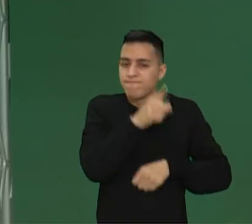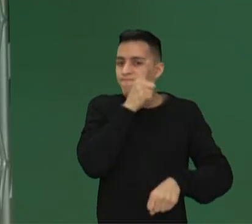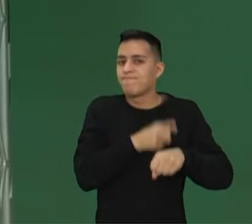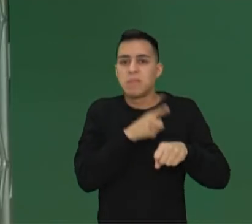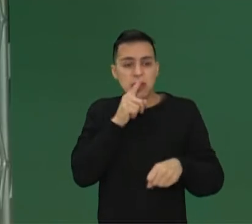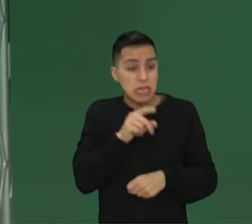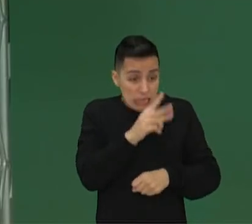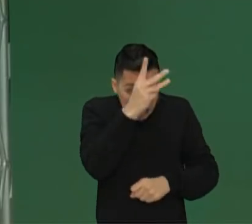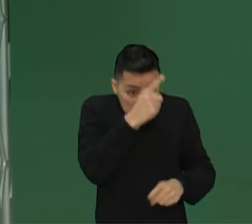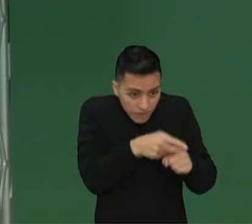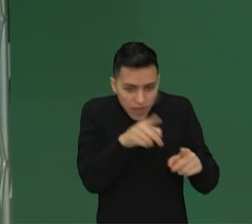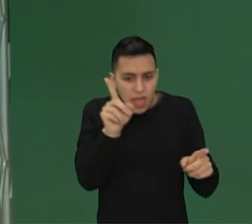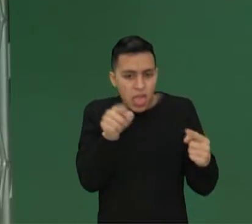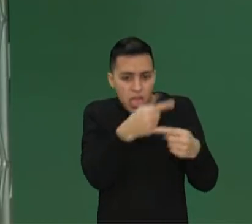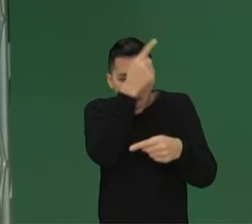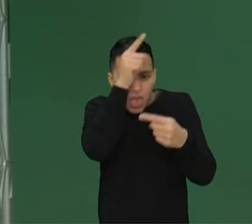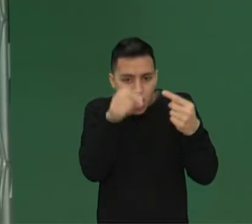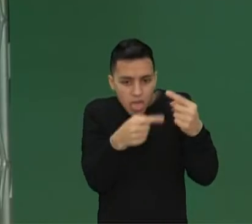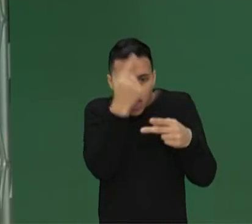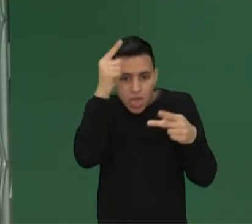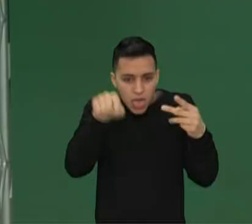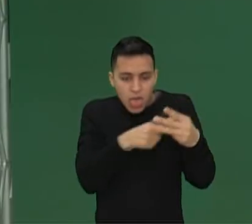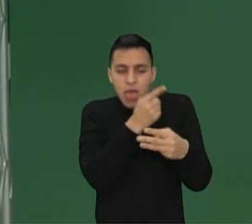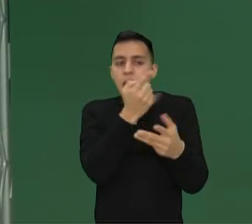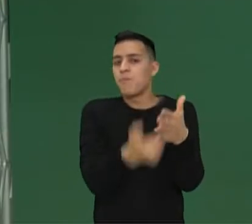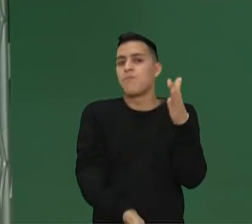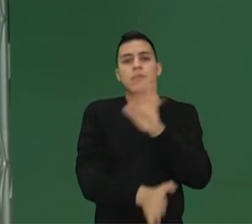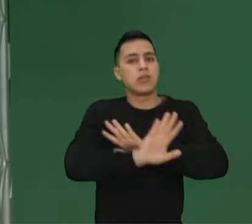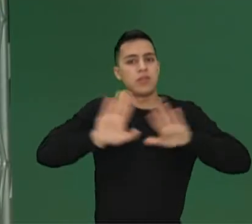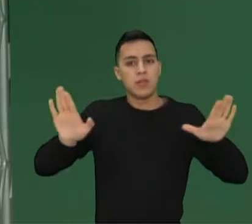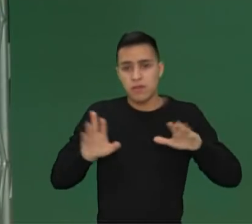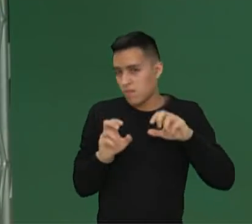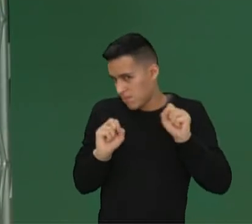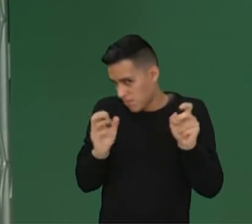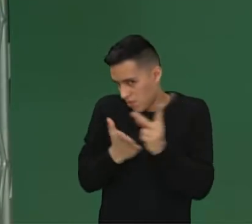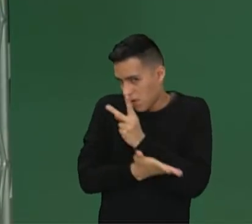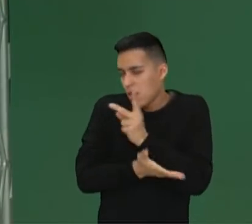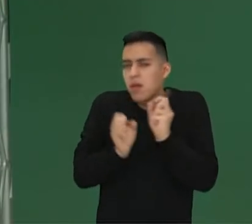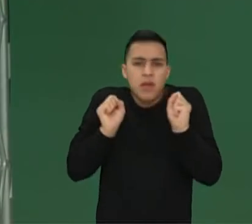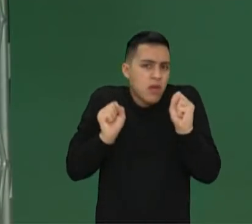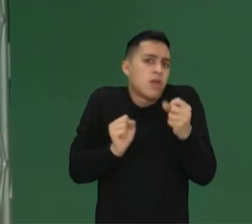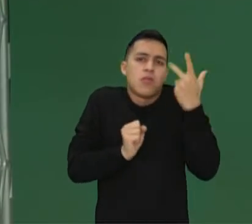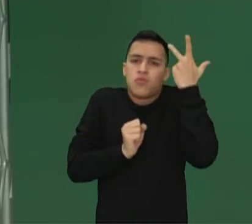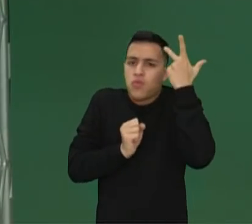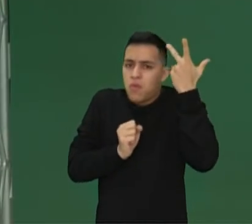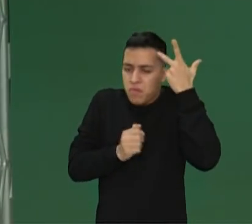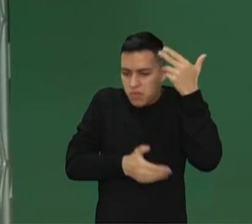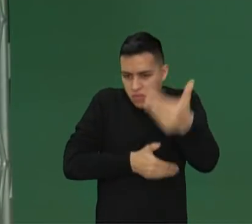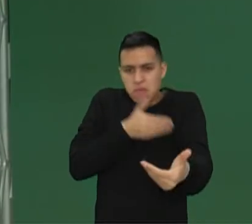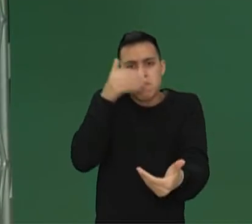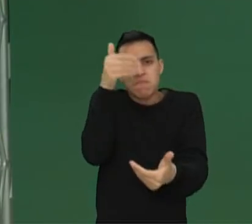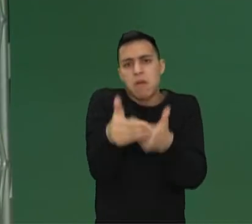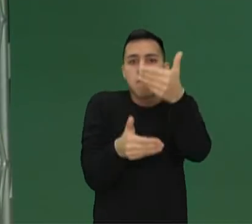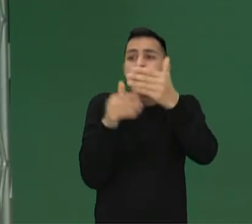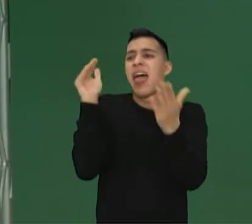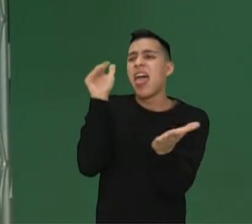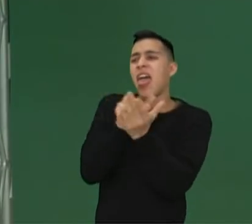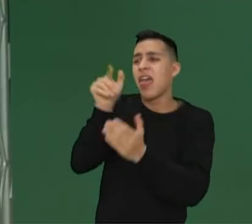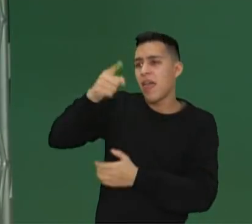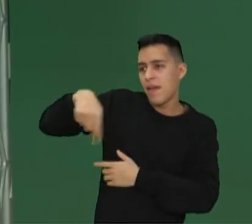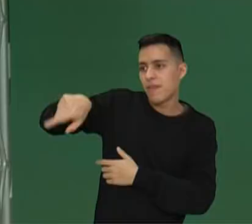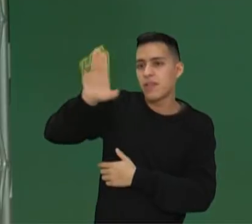imediatamente. Então, pode acontecer os erros? Claro que pode acontecer, vai acontecer, né? Até os jogadores